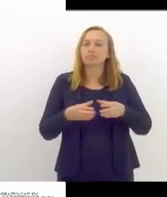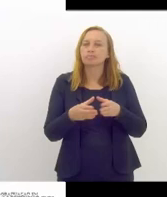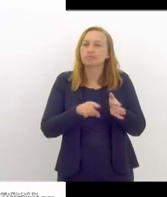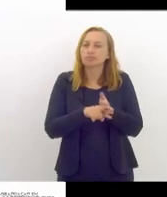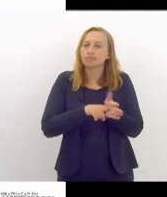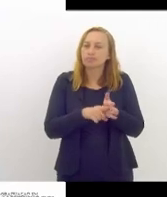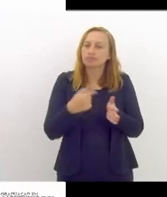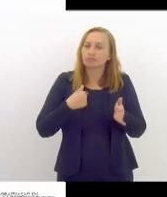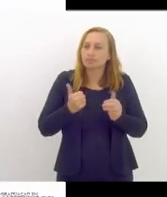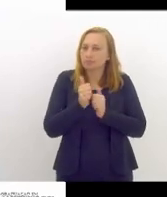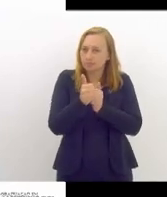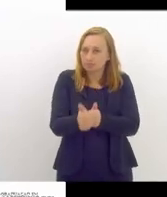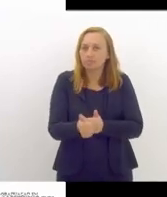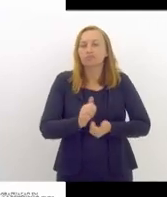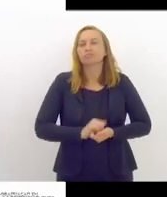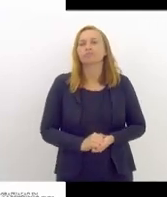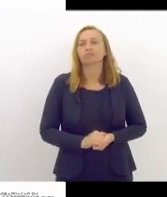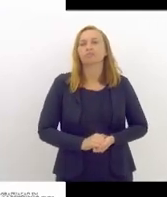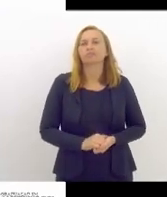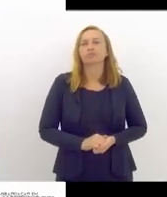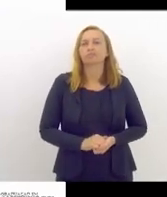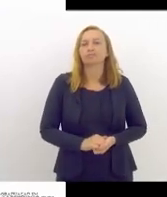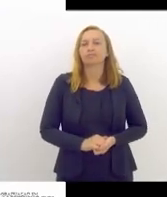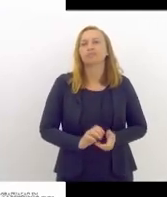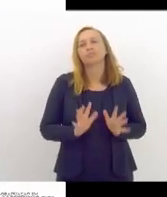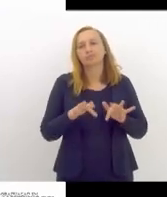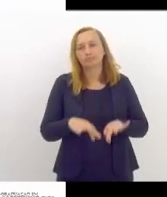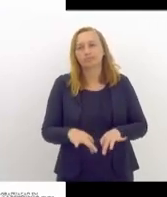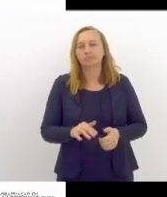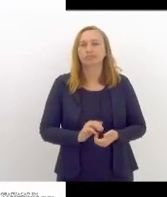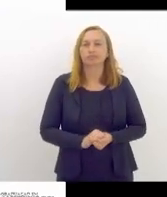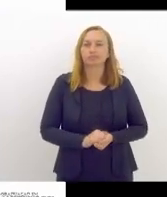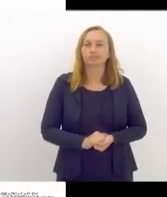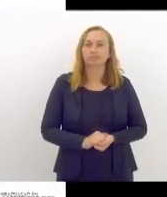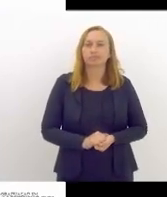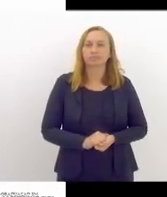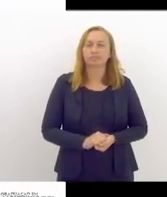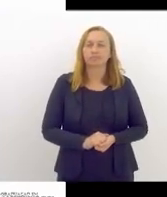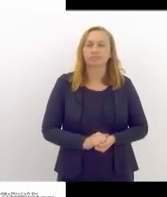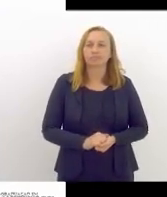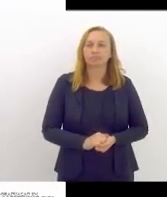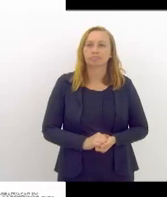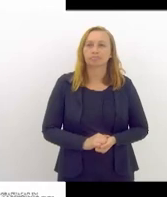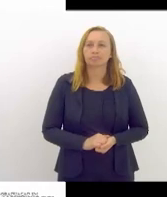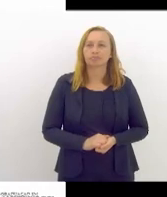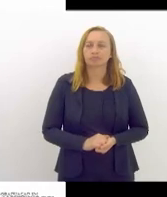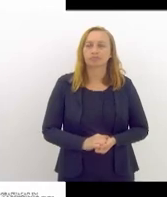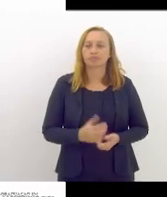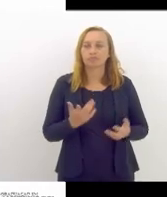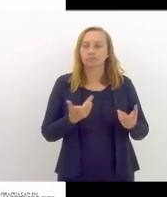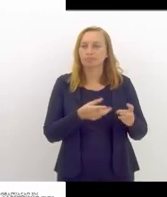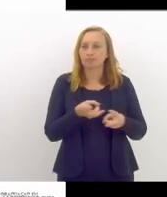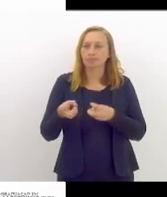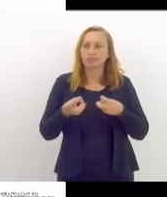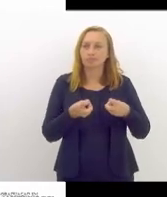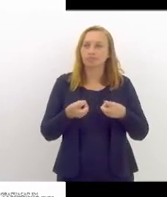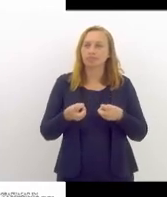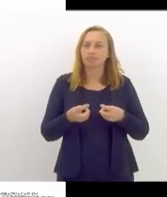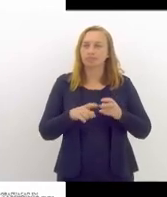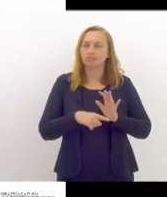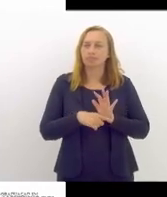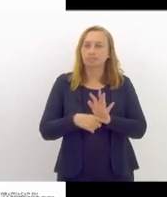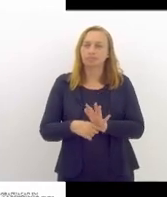no qual eu coordeno né e por fim gente simulou e verificamos que o auxílio emergencial